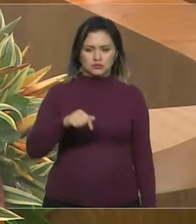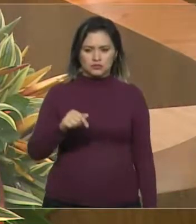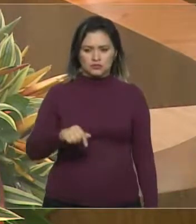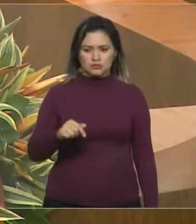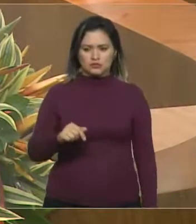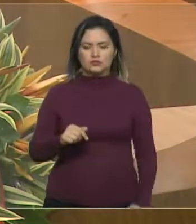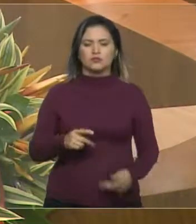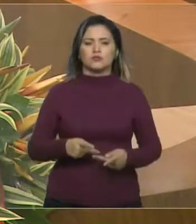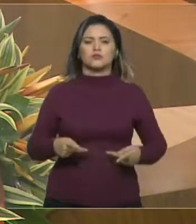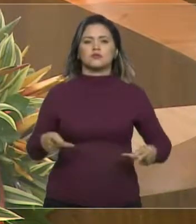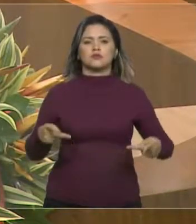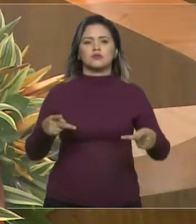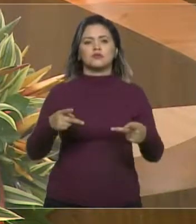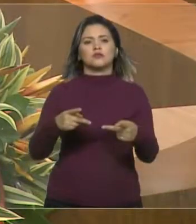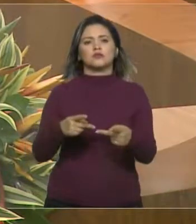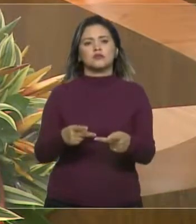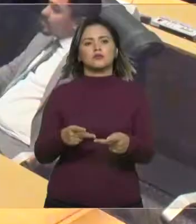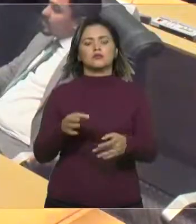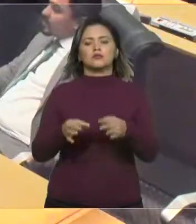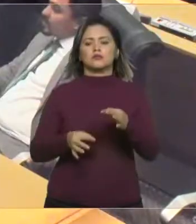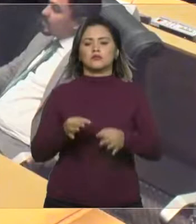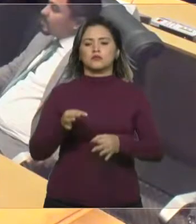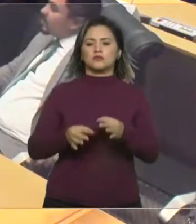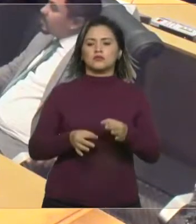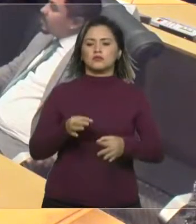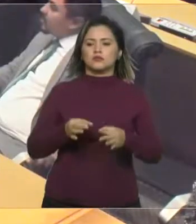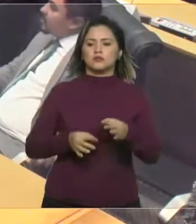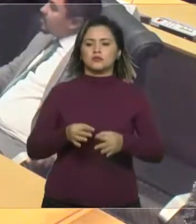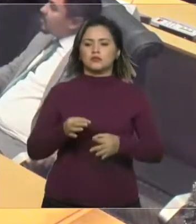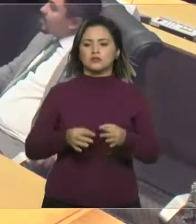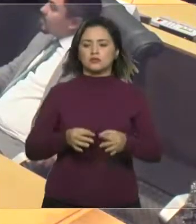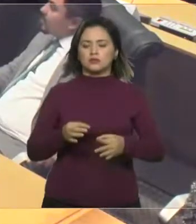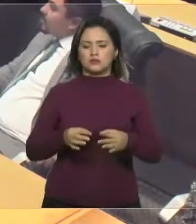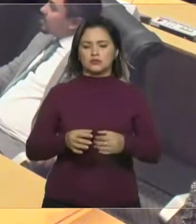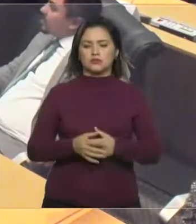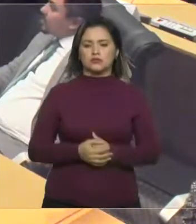de Justiça, doutor...